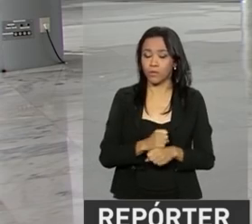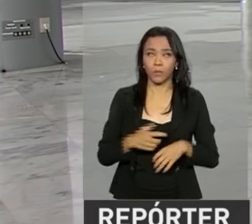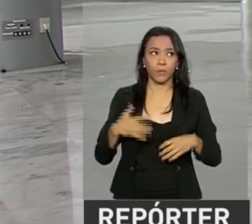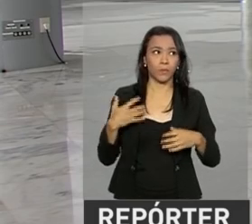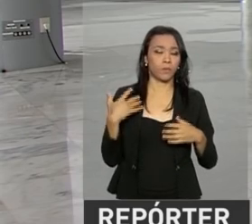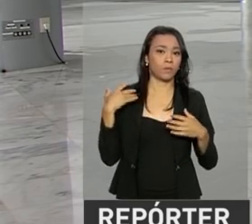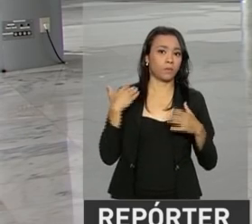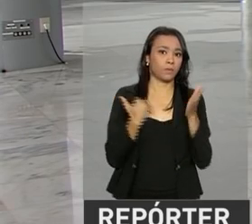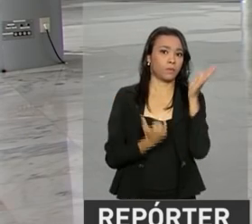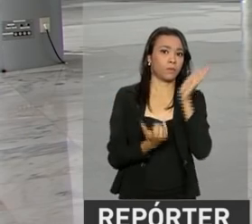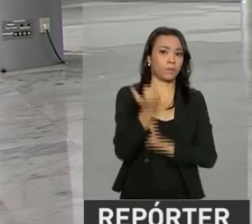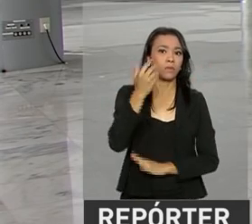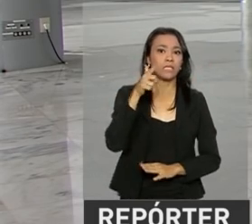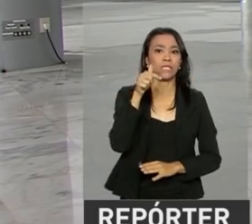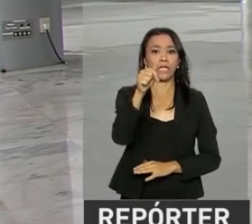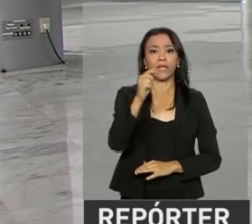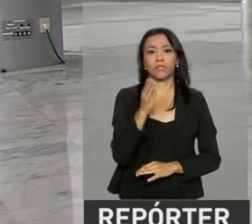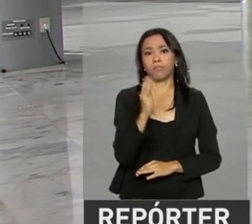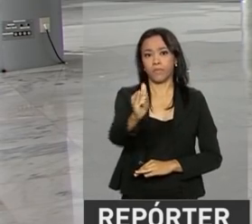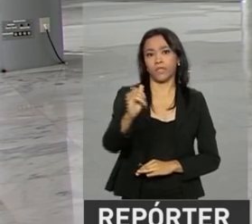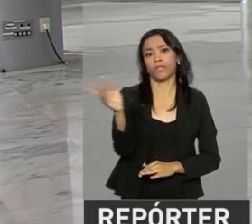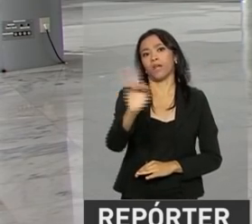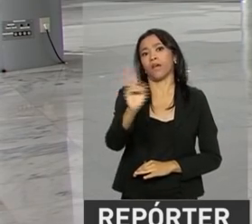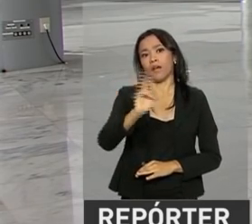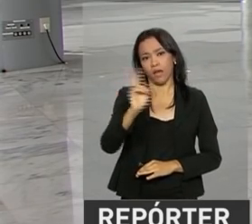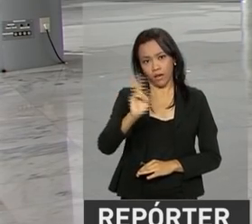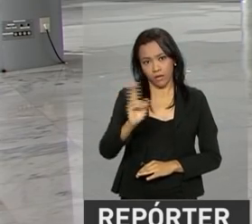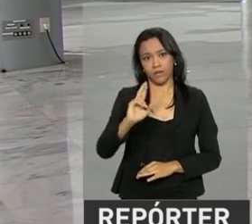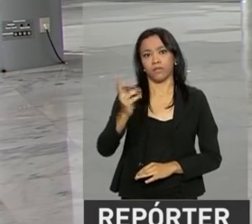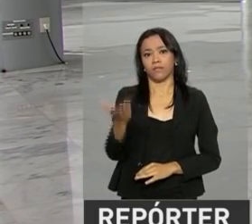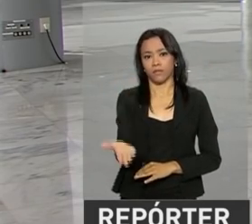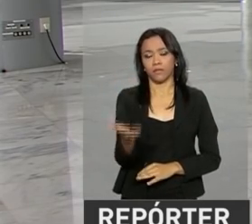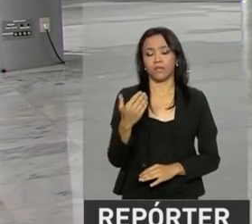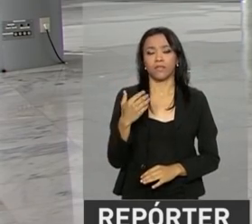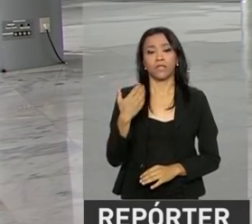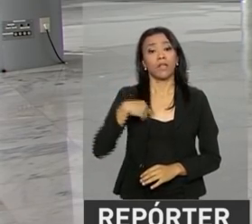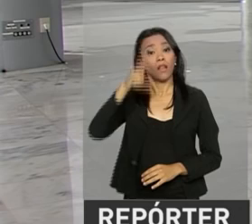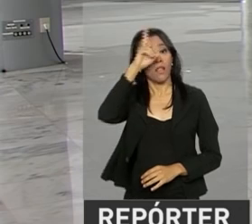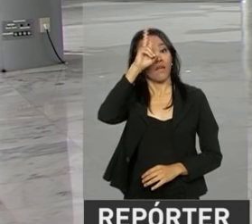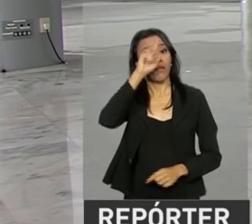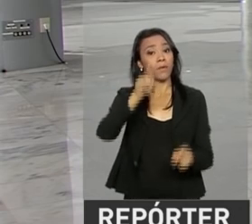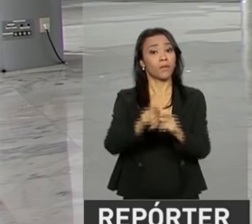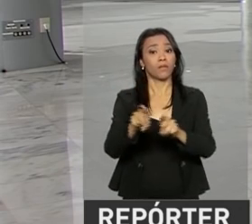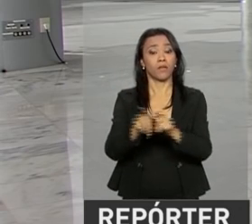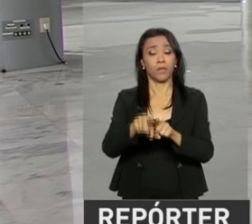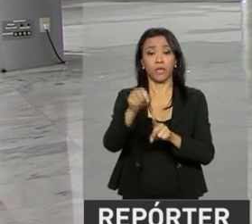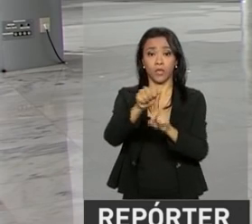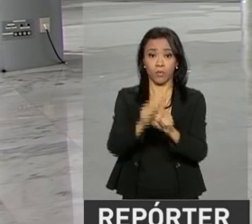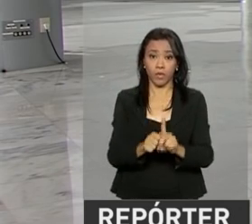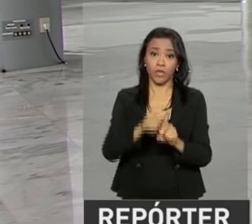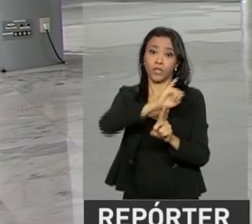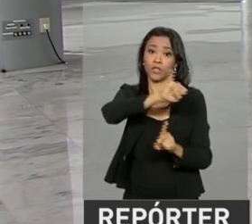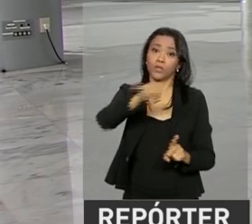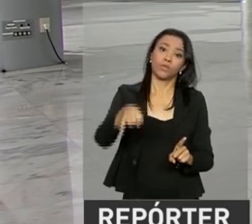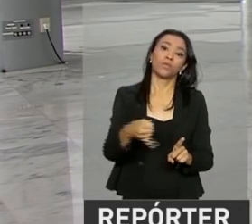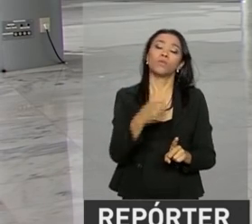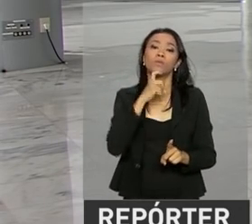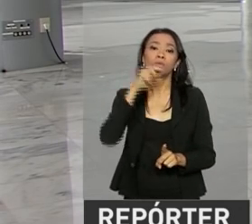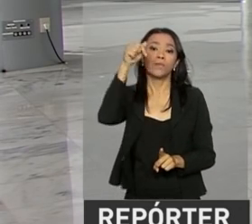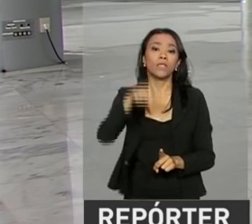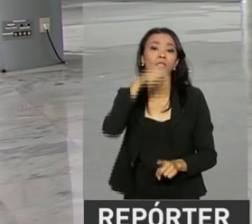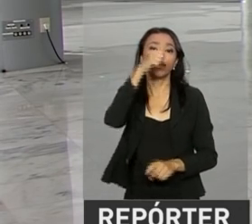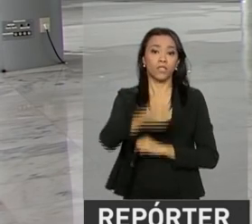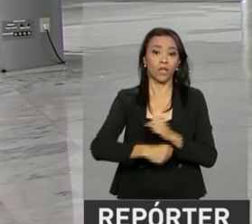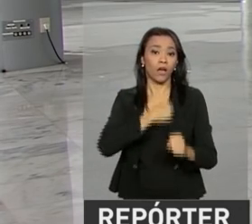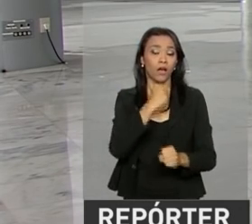aí 7 bilhões de reais aos cofres públicos. Lembrando, Renata, que no mês de julho deste ano, o governo